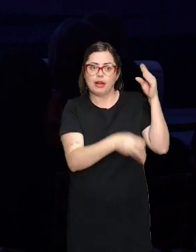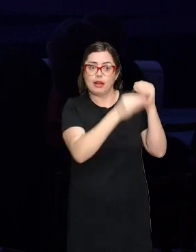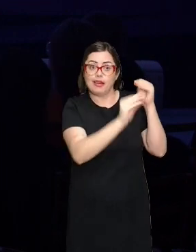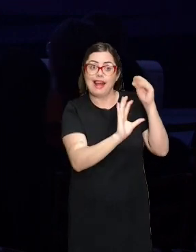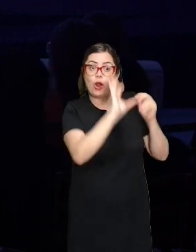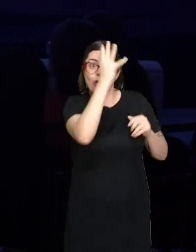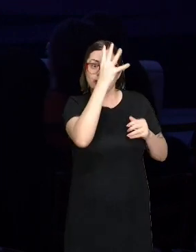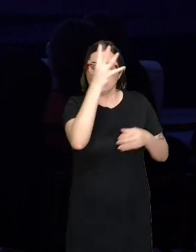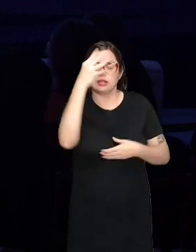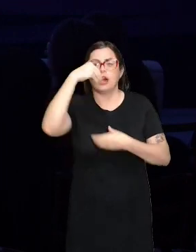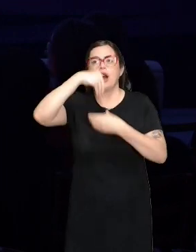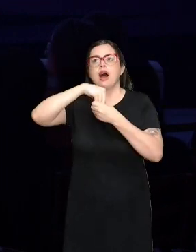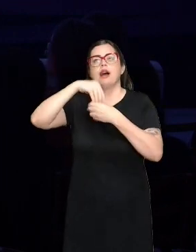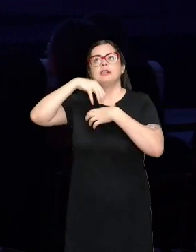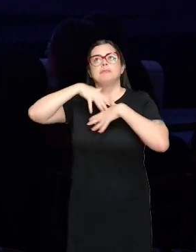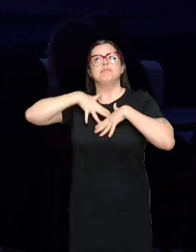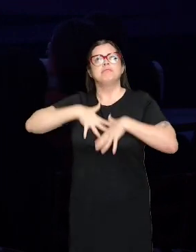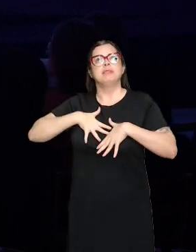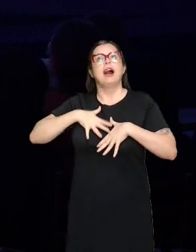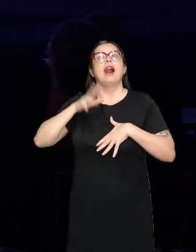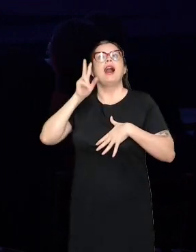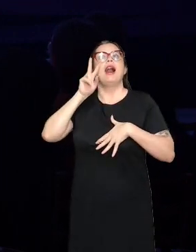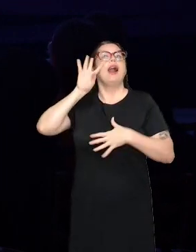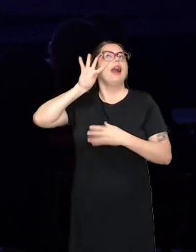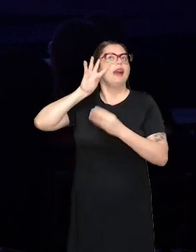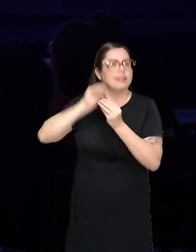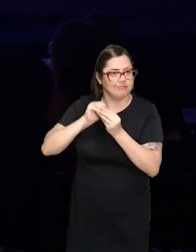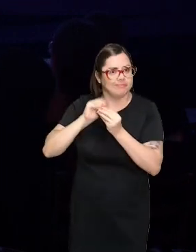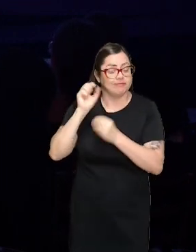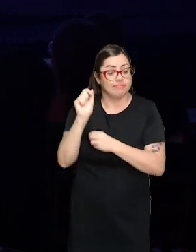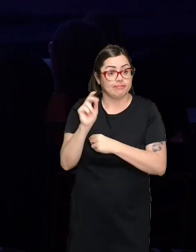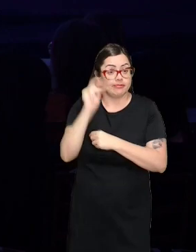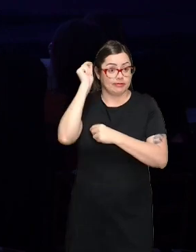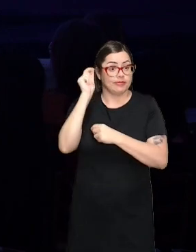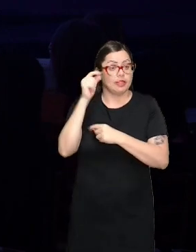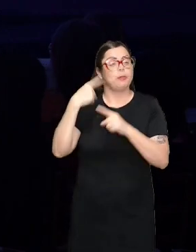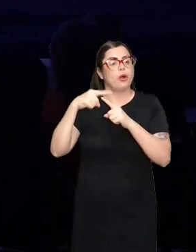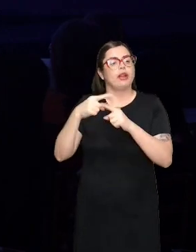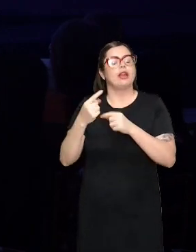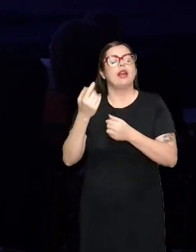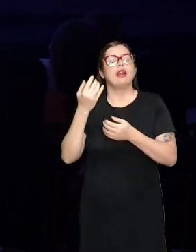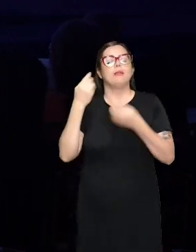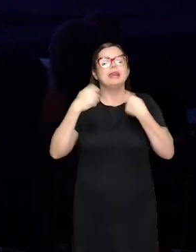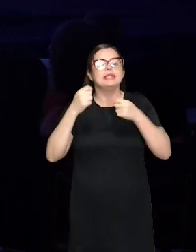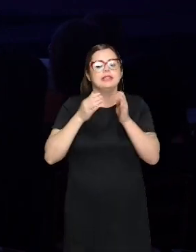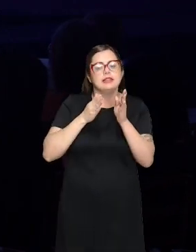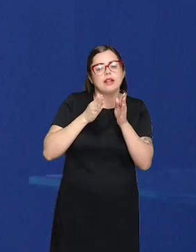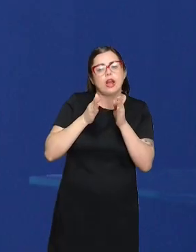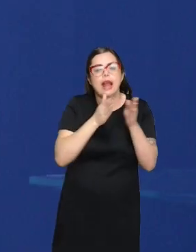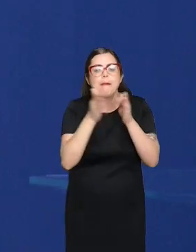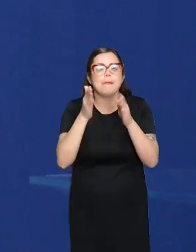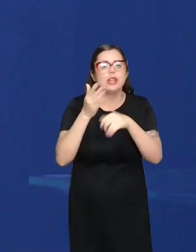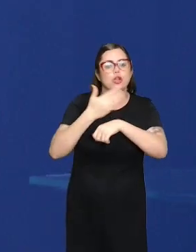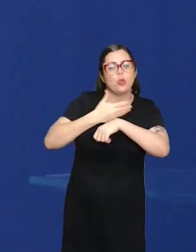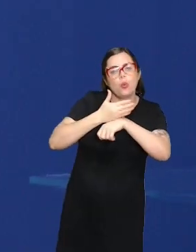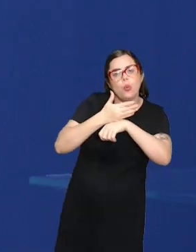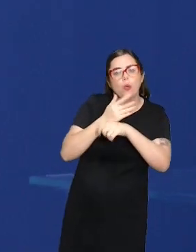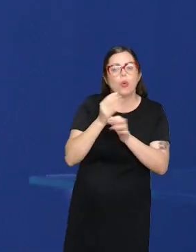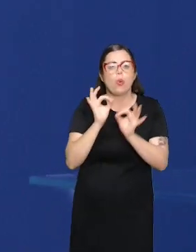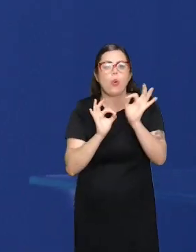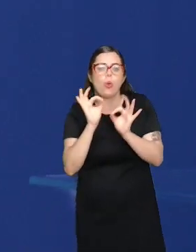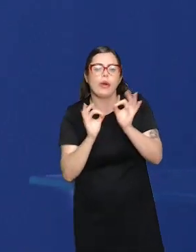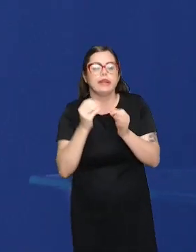a internet, esse seu uso de redes sociais, seja uma bússola para você entender de si mesmo. Então, da próxima vez que você abrir o